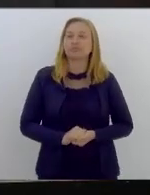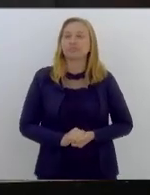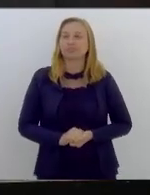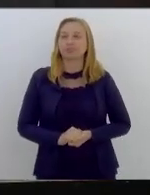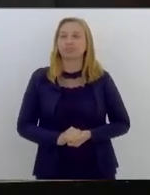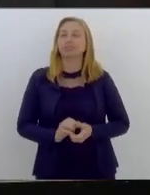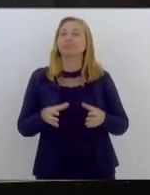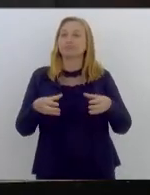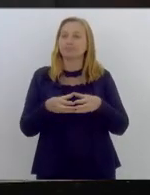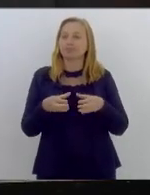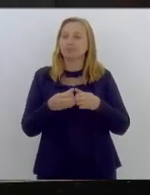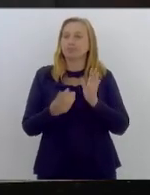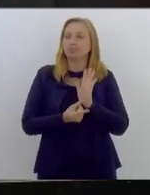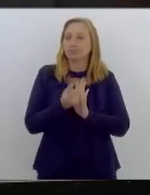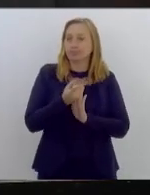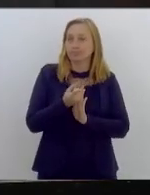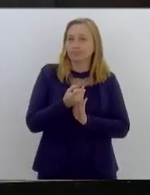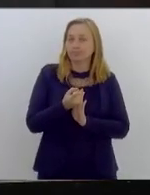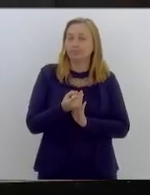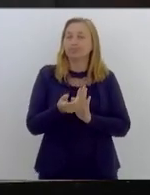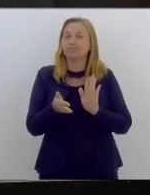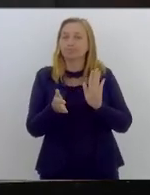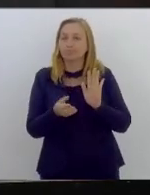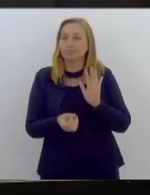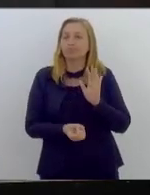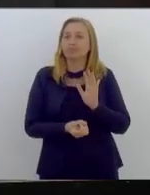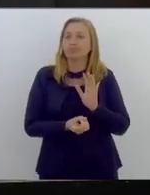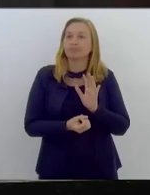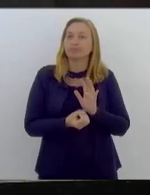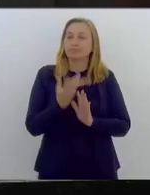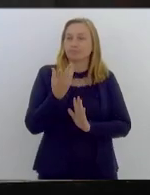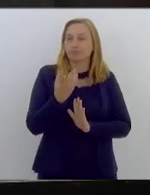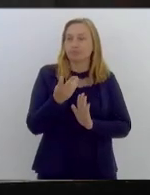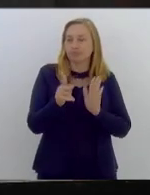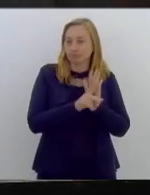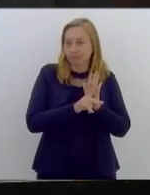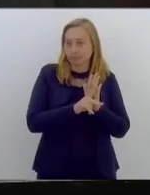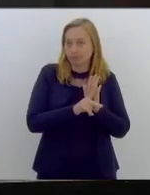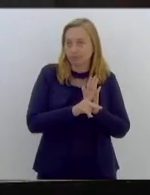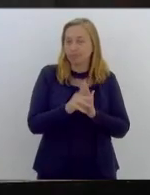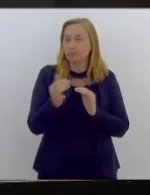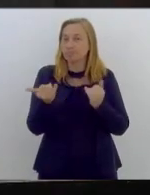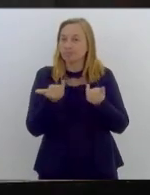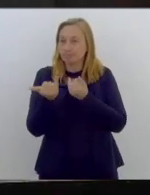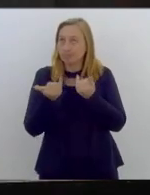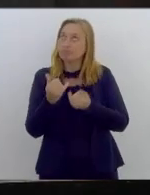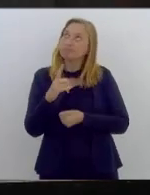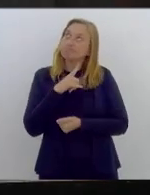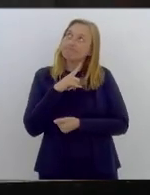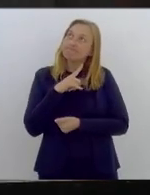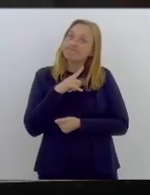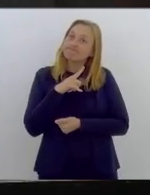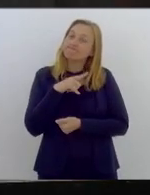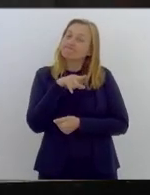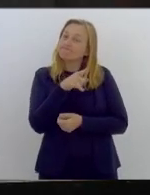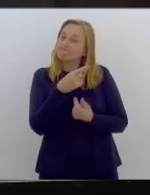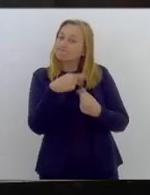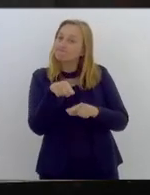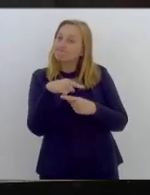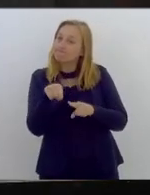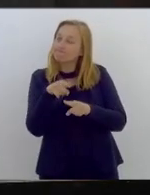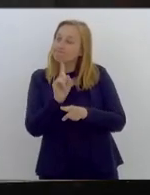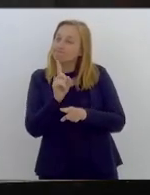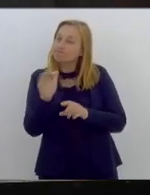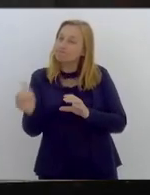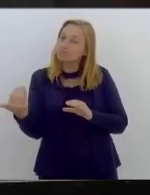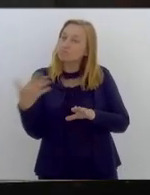E a Comissão de Orçamento é que faz esse projeto. Que eu tenha notícia, essa provocação não